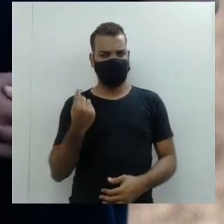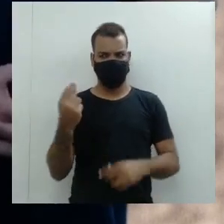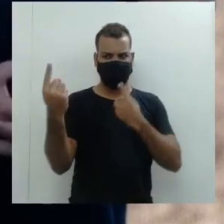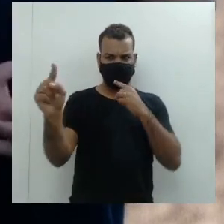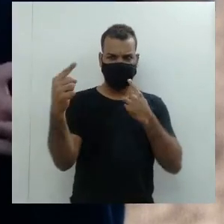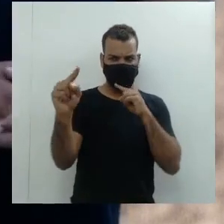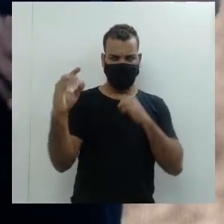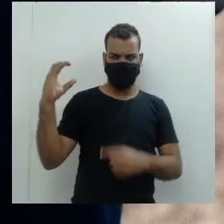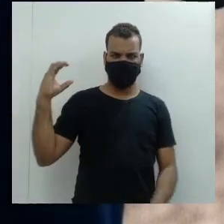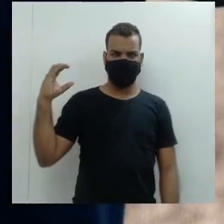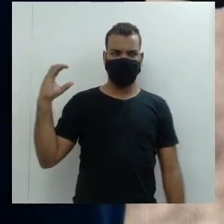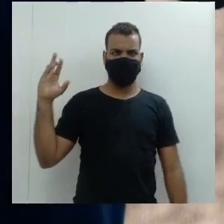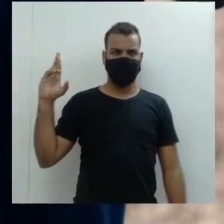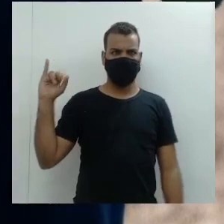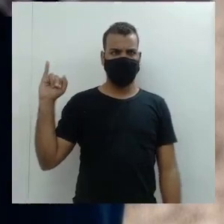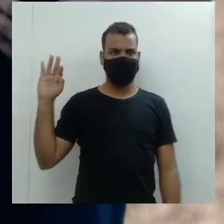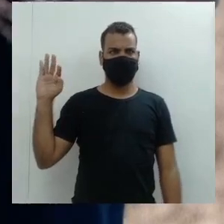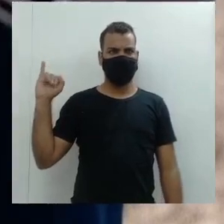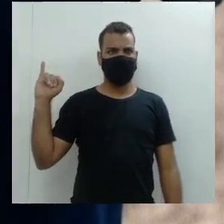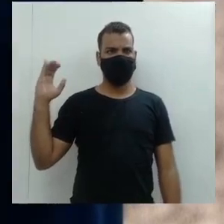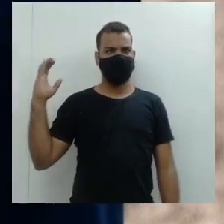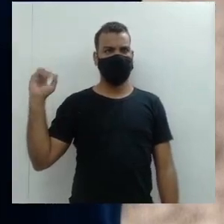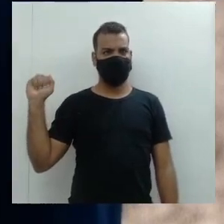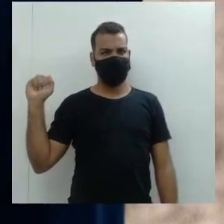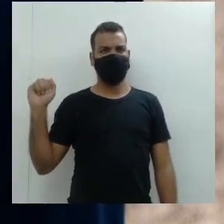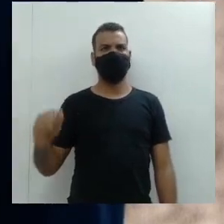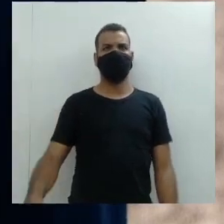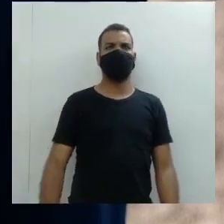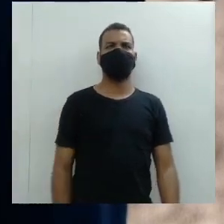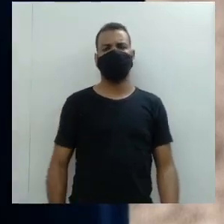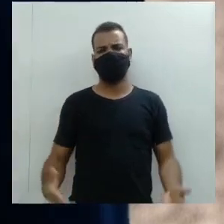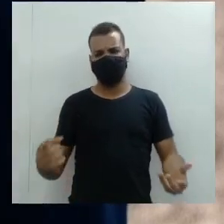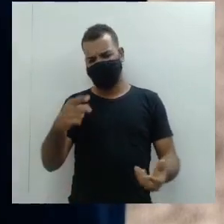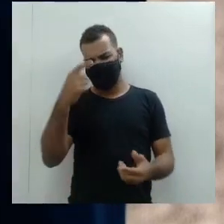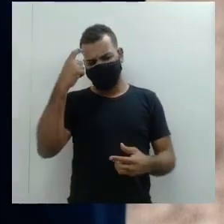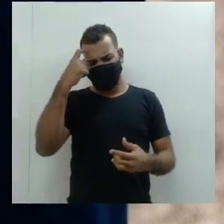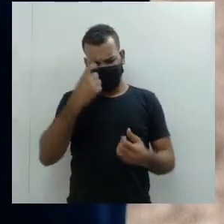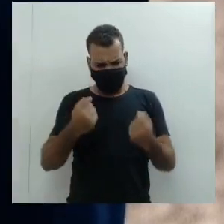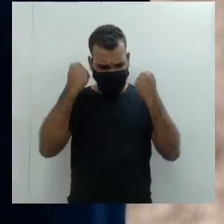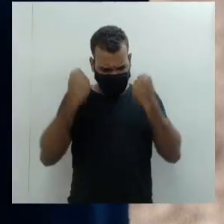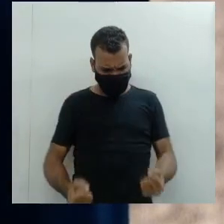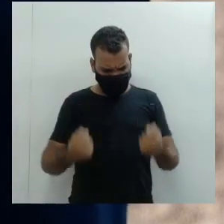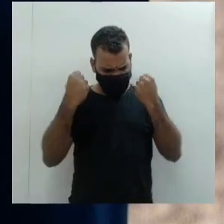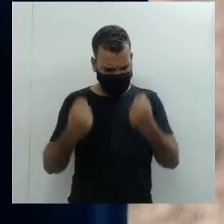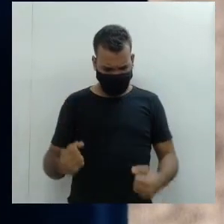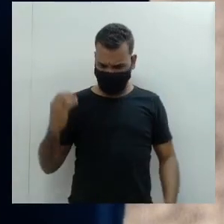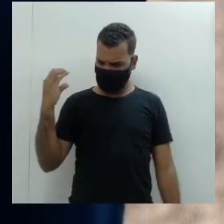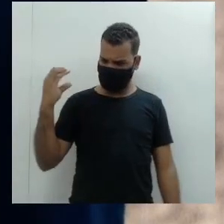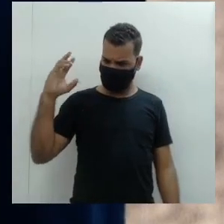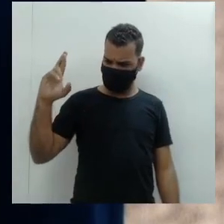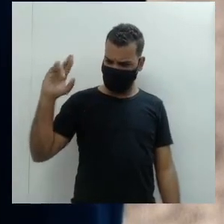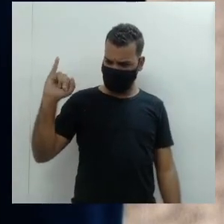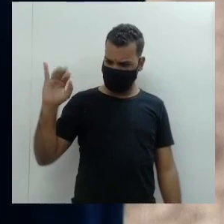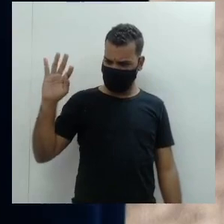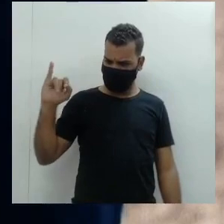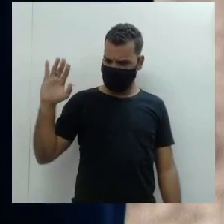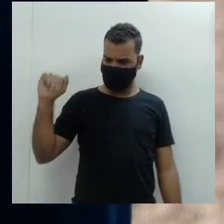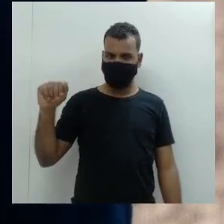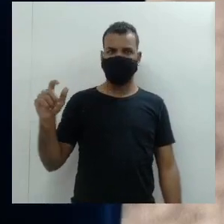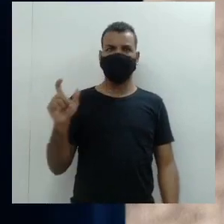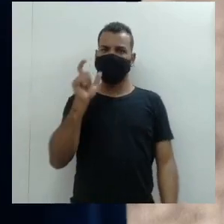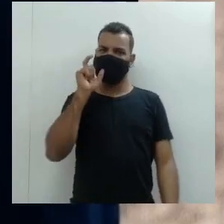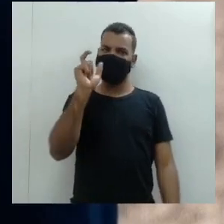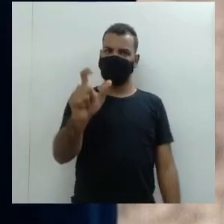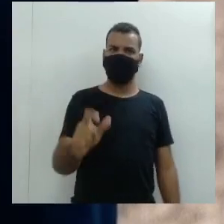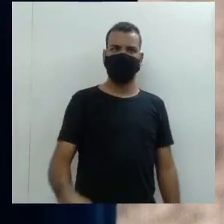explicar. Exatamente, tentar tirar um pouco dessa ideia pesada e rançosa que às vezes nós temos sobre o termo crítica